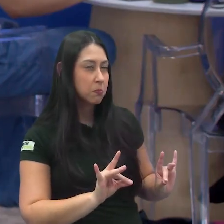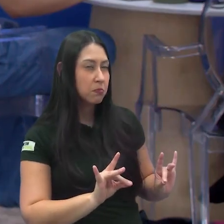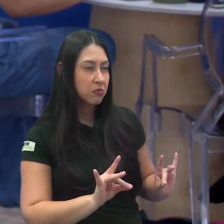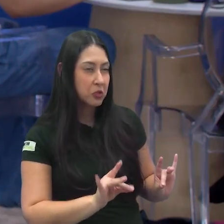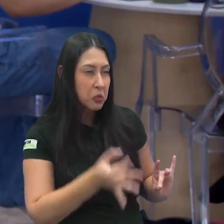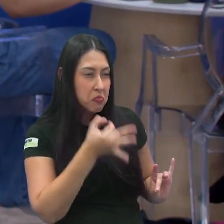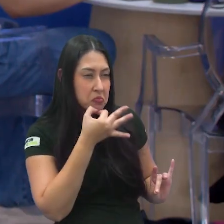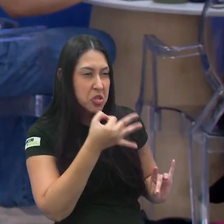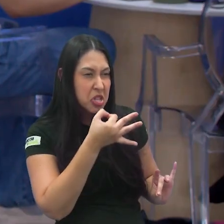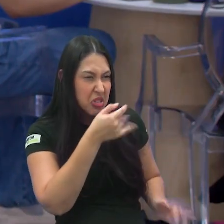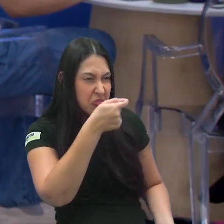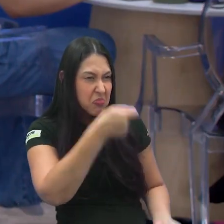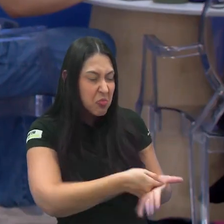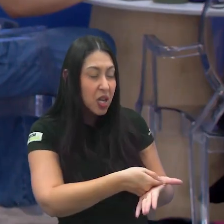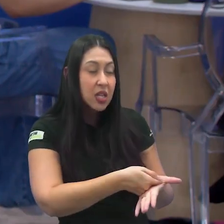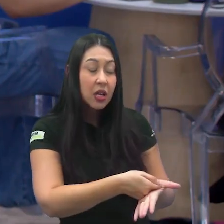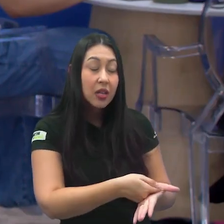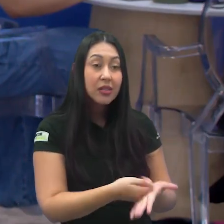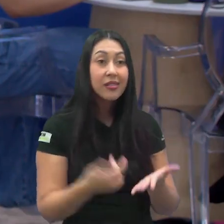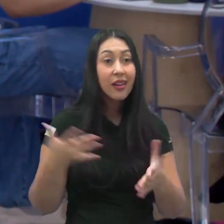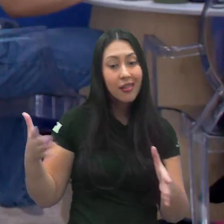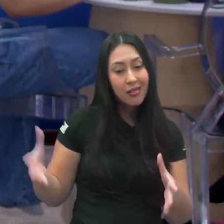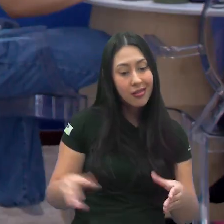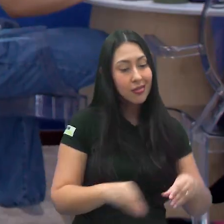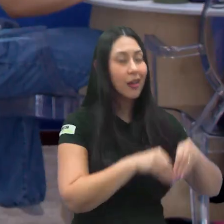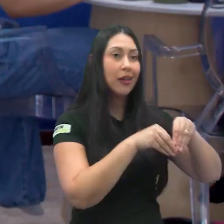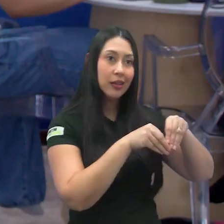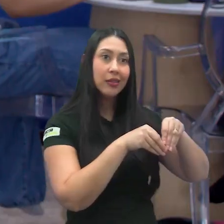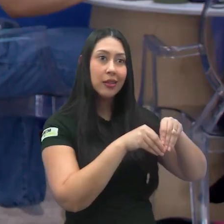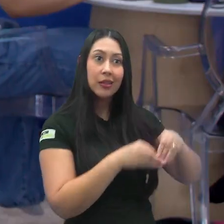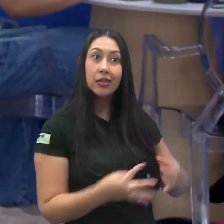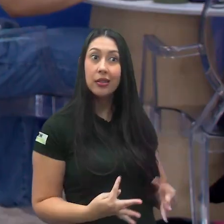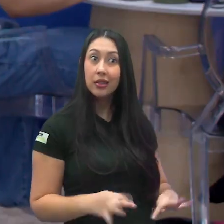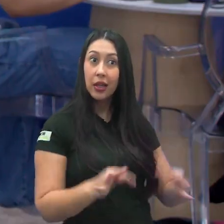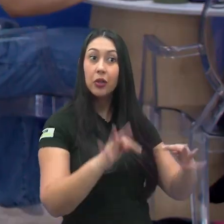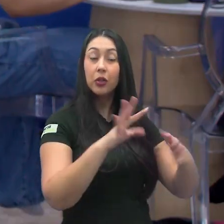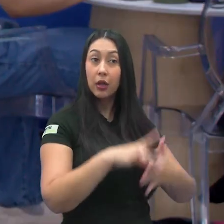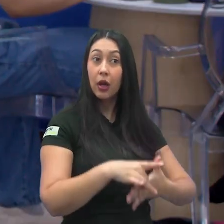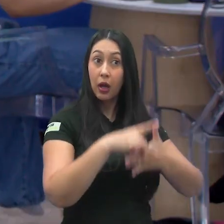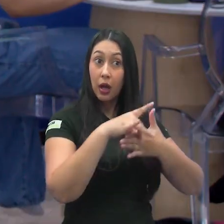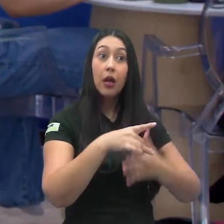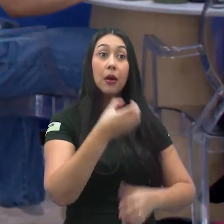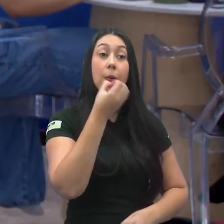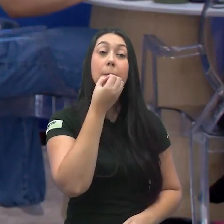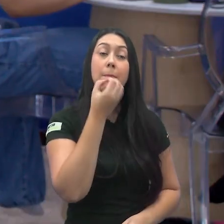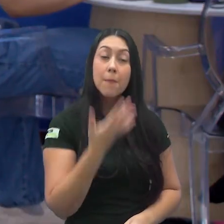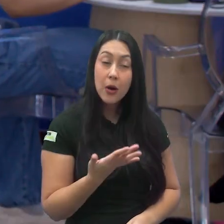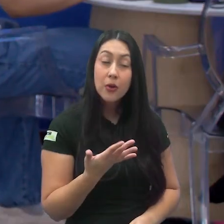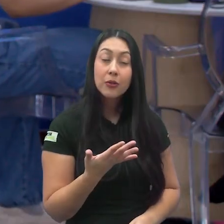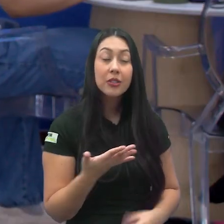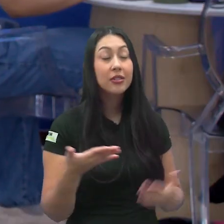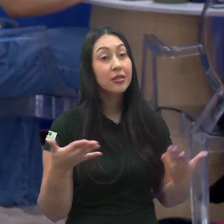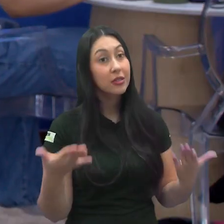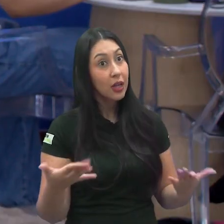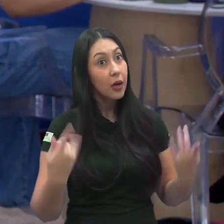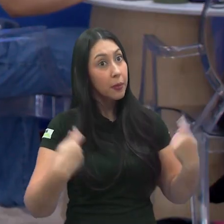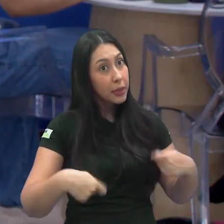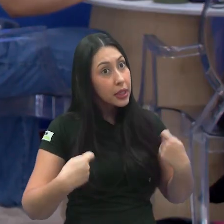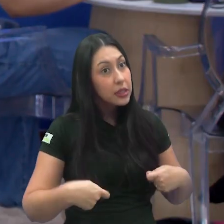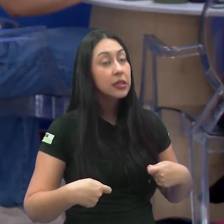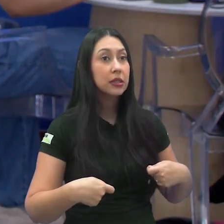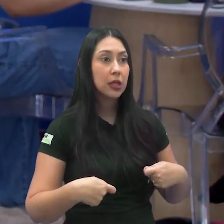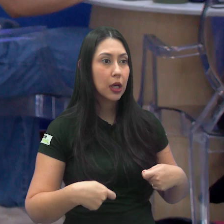procedimentos, elas têm um olhar muito crítico, e trazer isso para a área de tecnologia e liderança é muito bom.